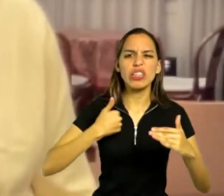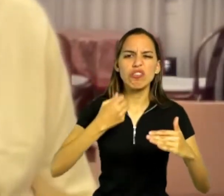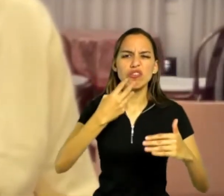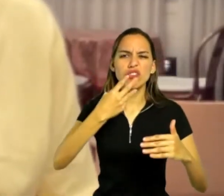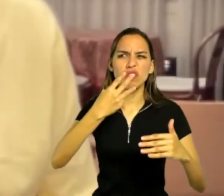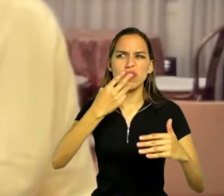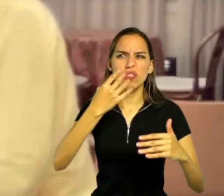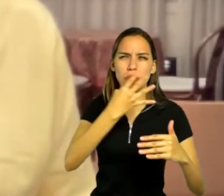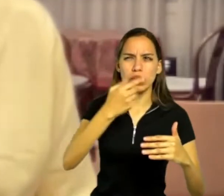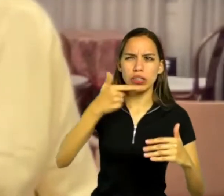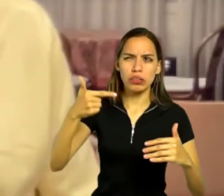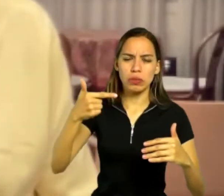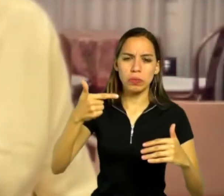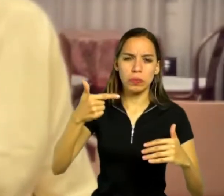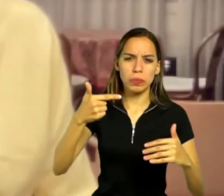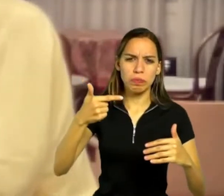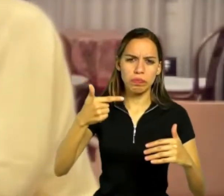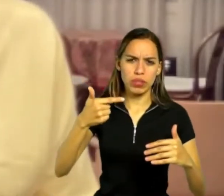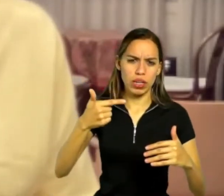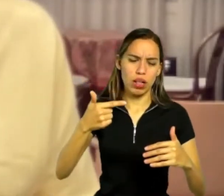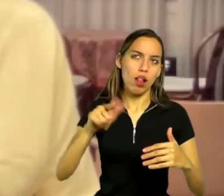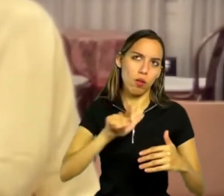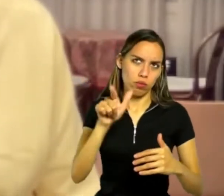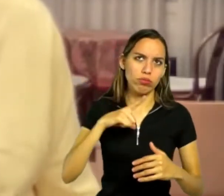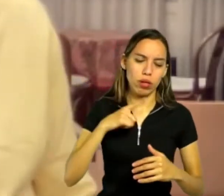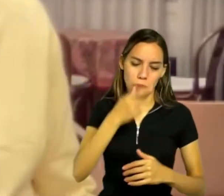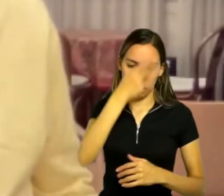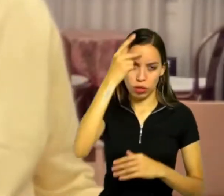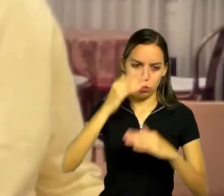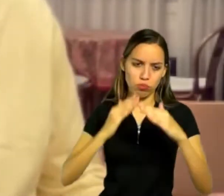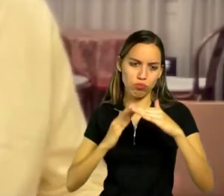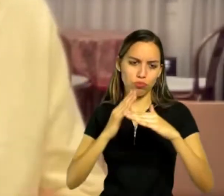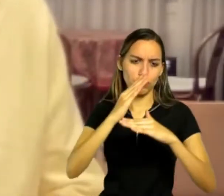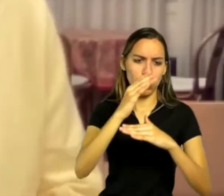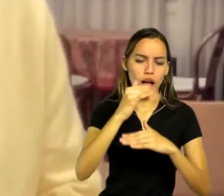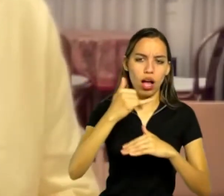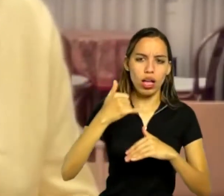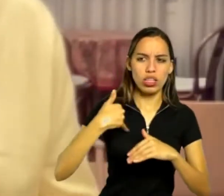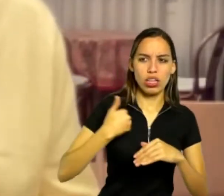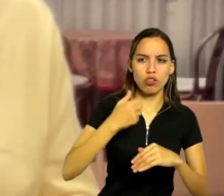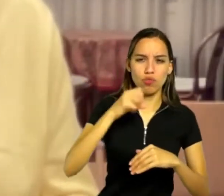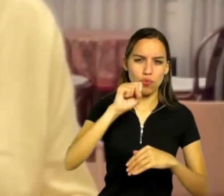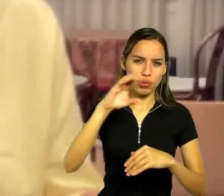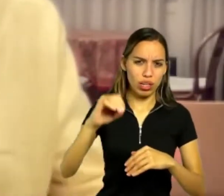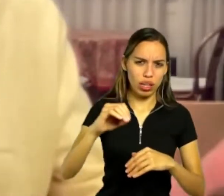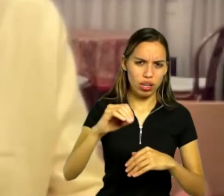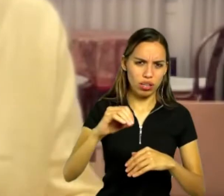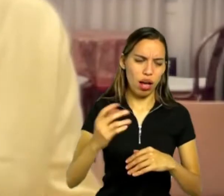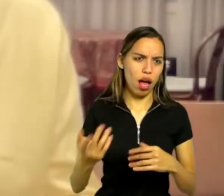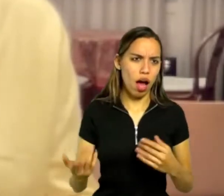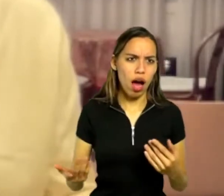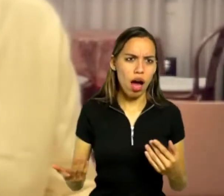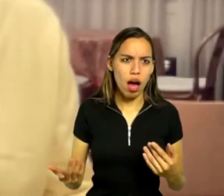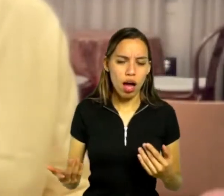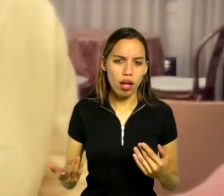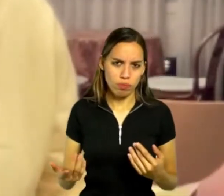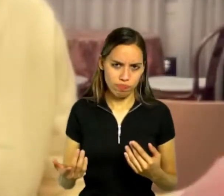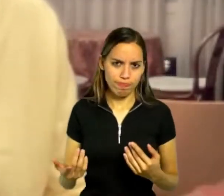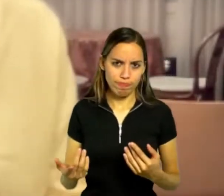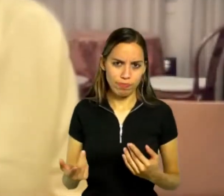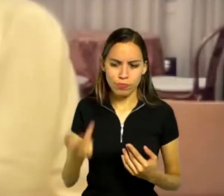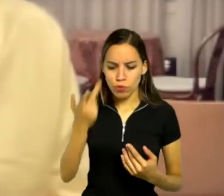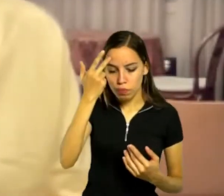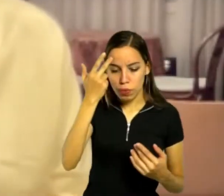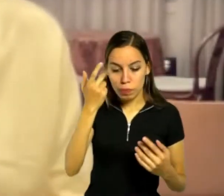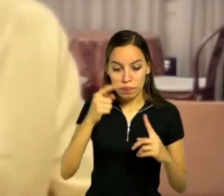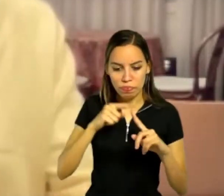80, mas eram muito, muito raros. E hoje, chegar aos 80 anos, entre as mulheres,